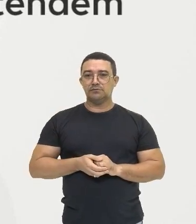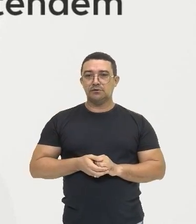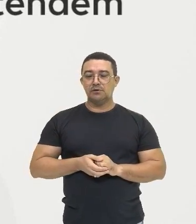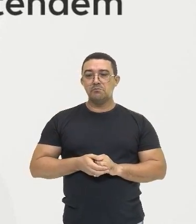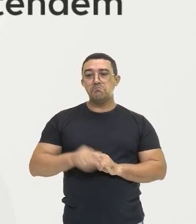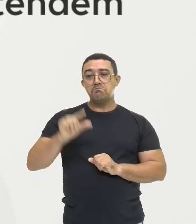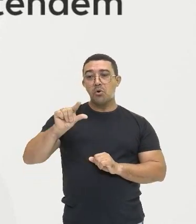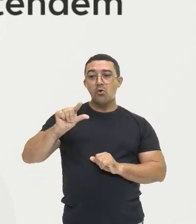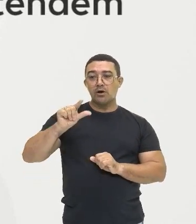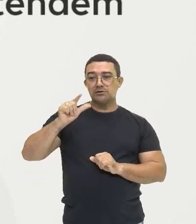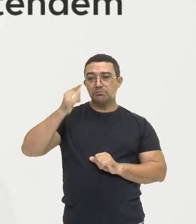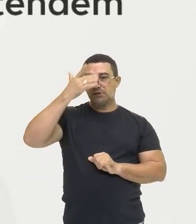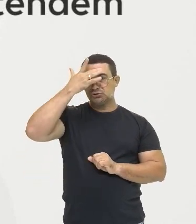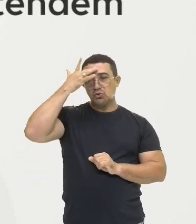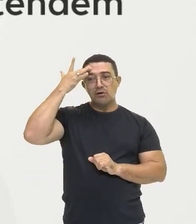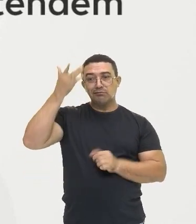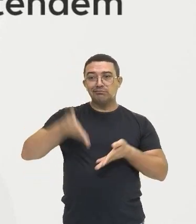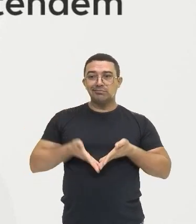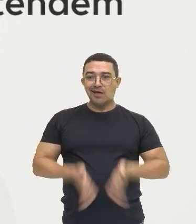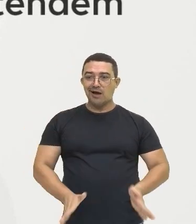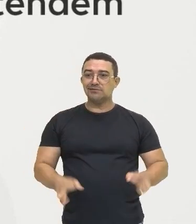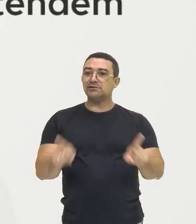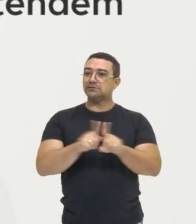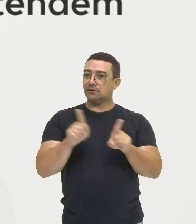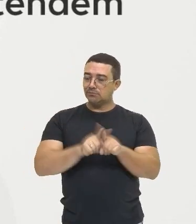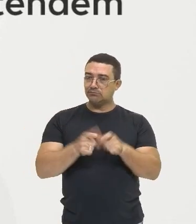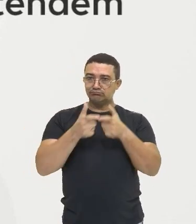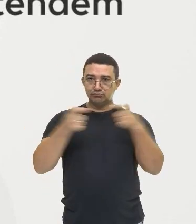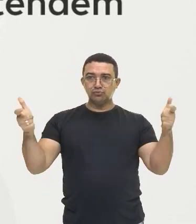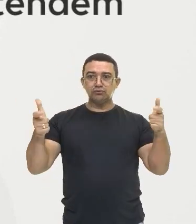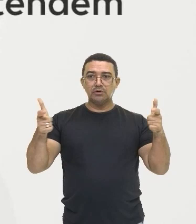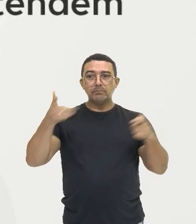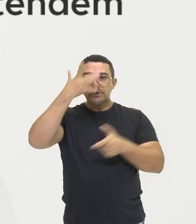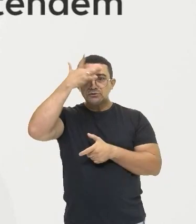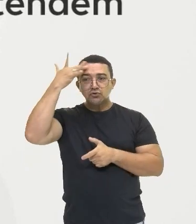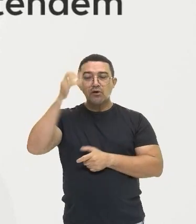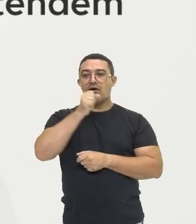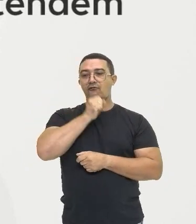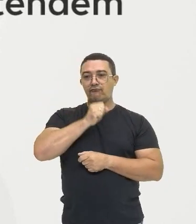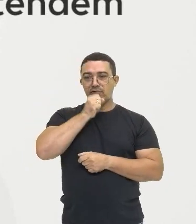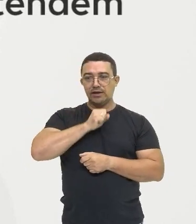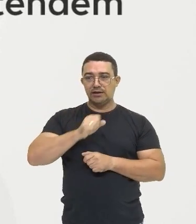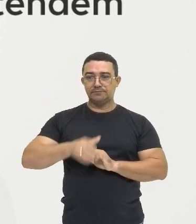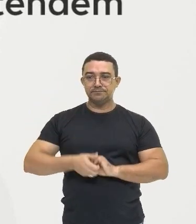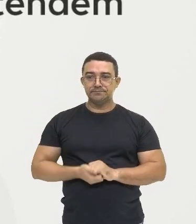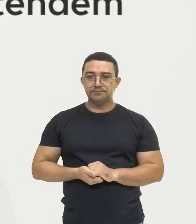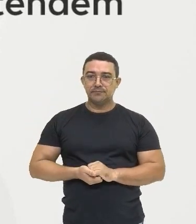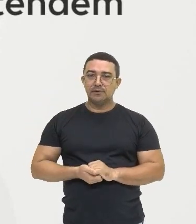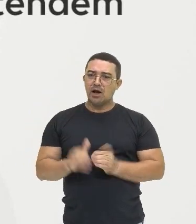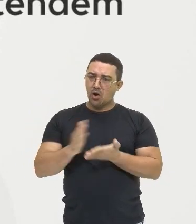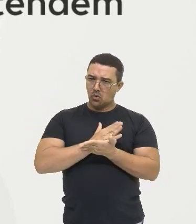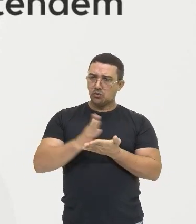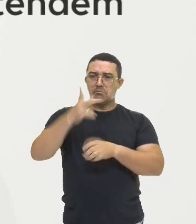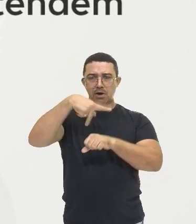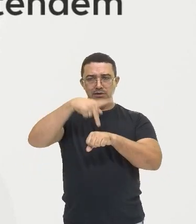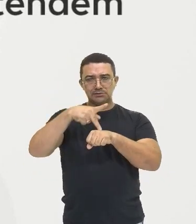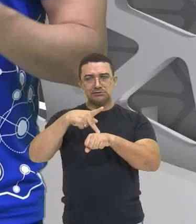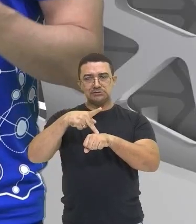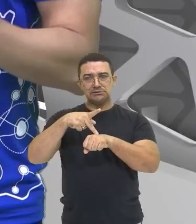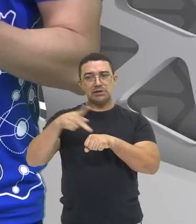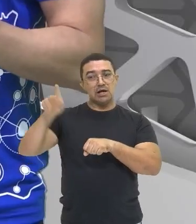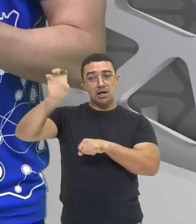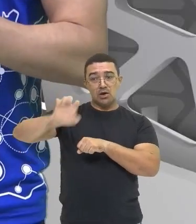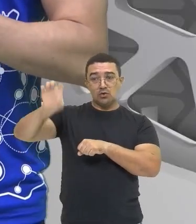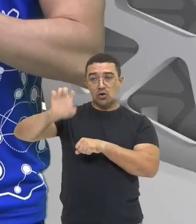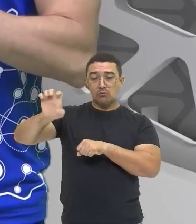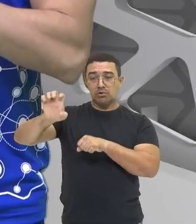certo? E o envelhecimento também desta população. Tudo bem? Então, em alguns países da Europa,